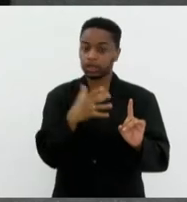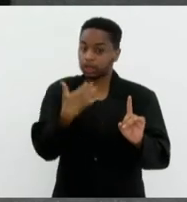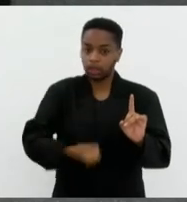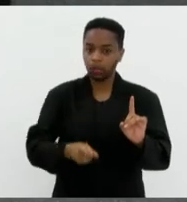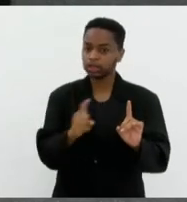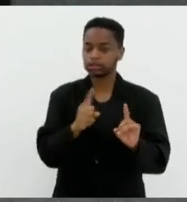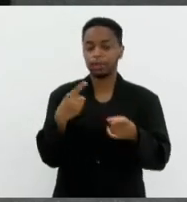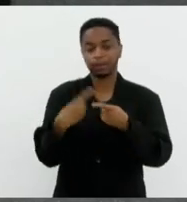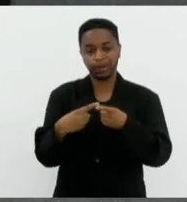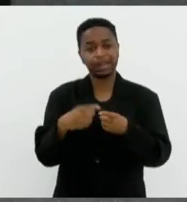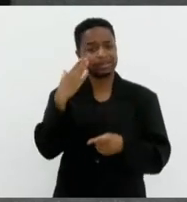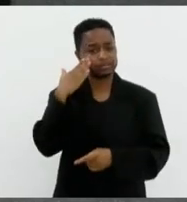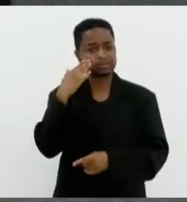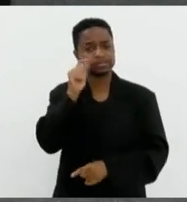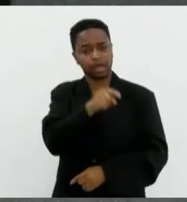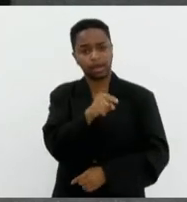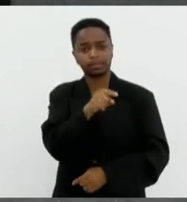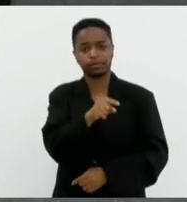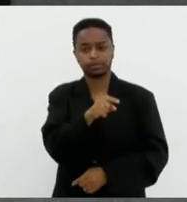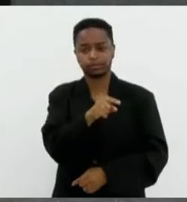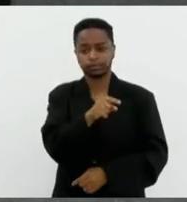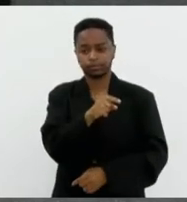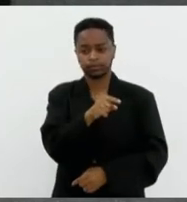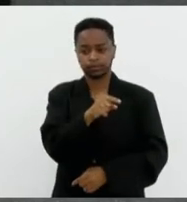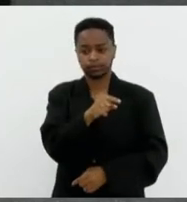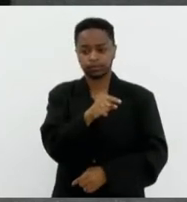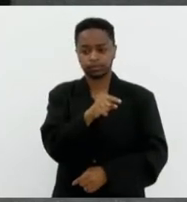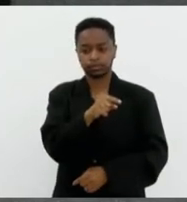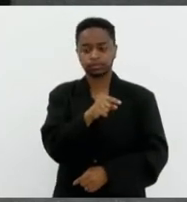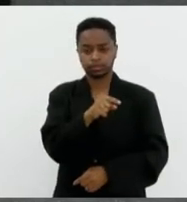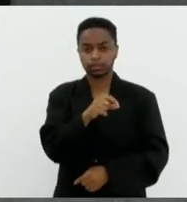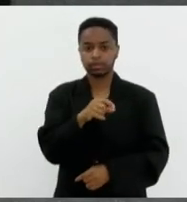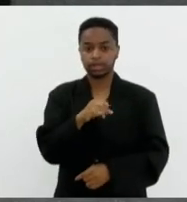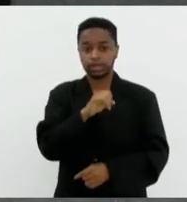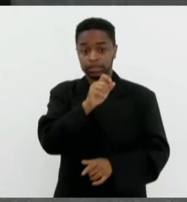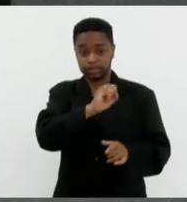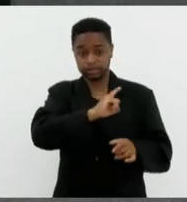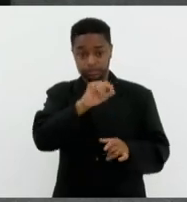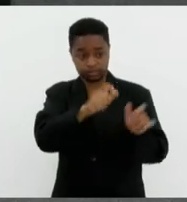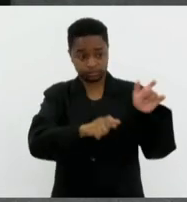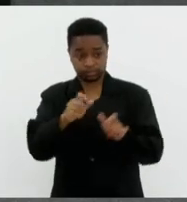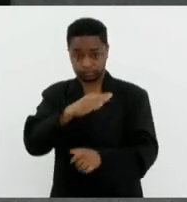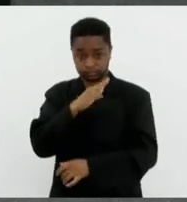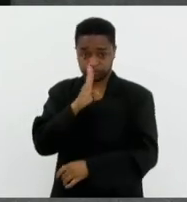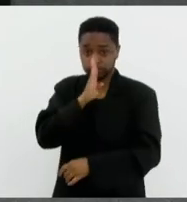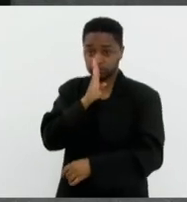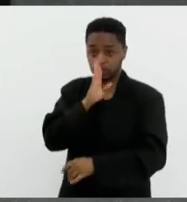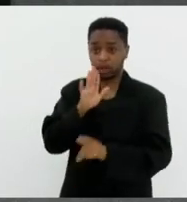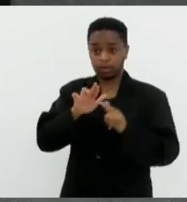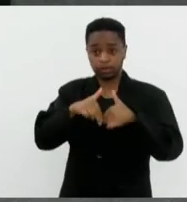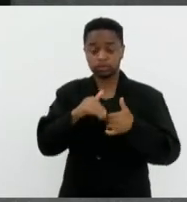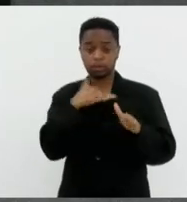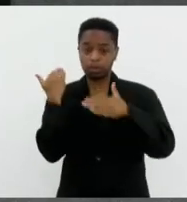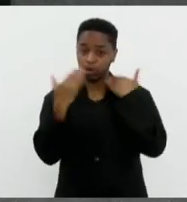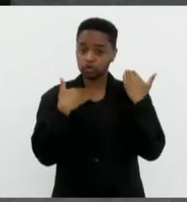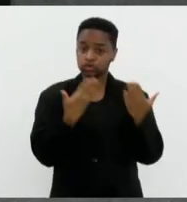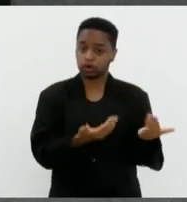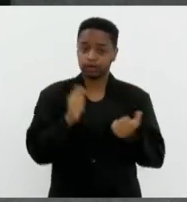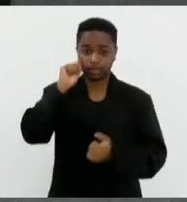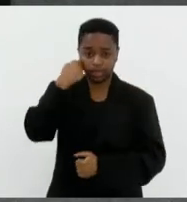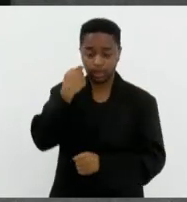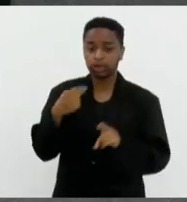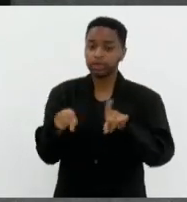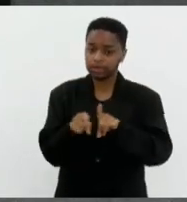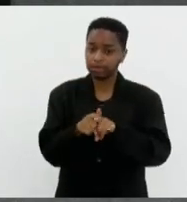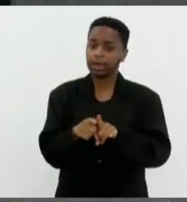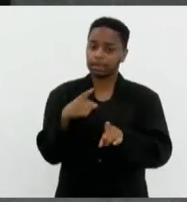as mãos daqueles que se calam, que se silenciam diante da morte de jovens negros, também estão sujas